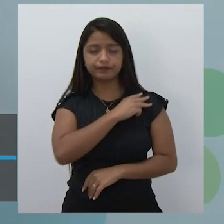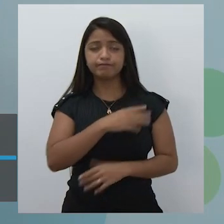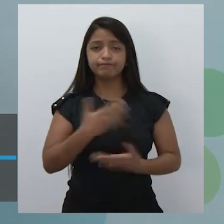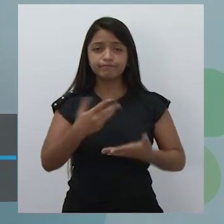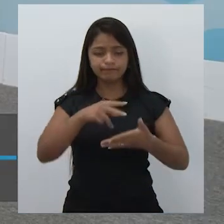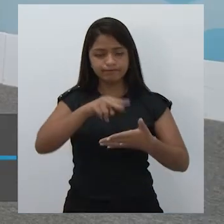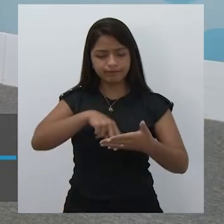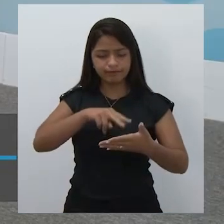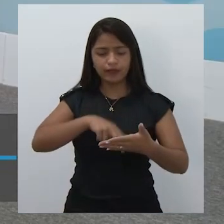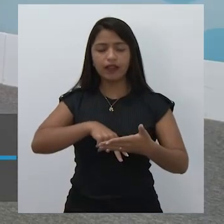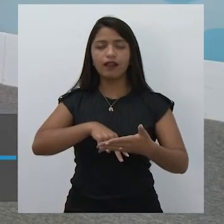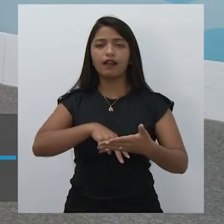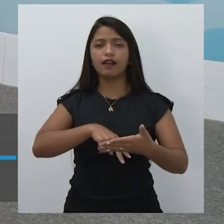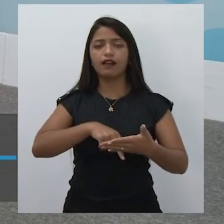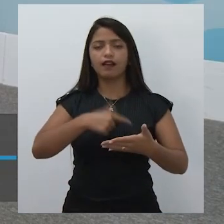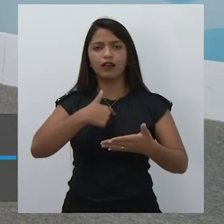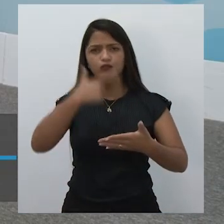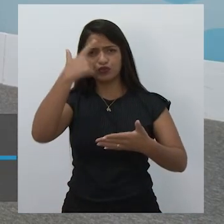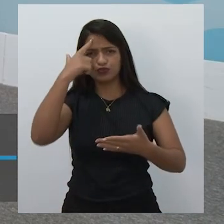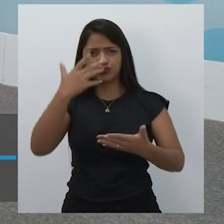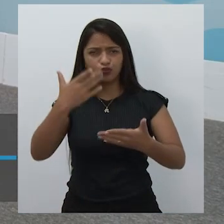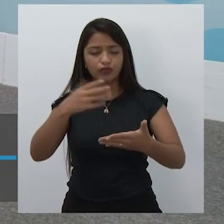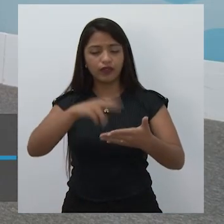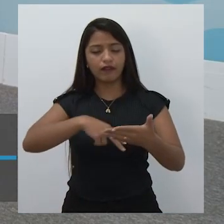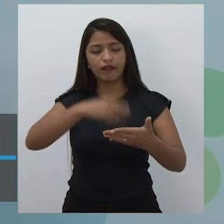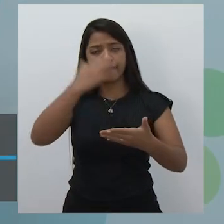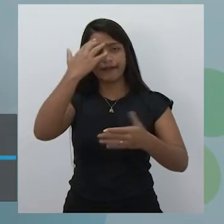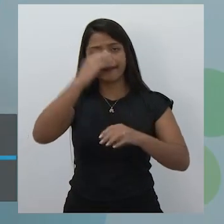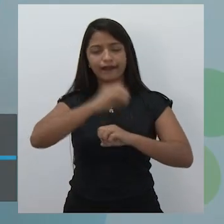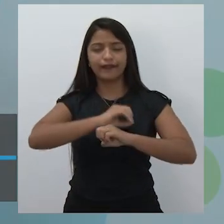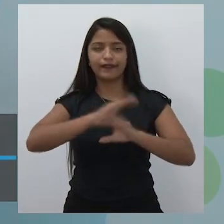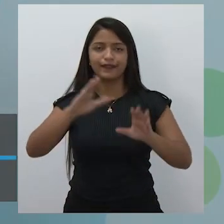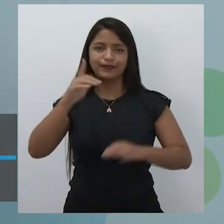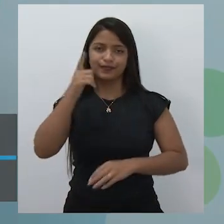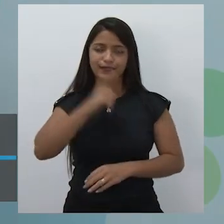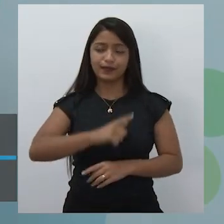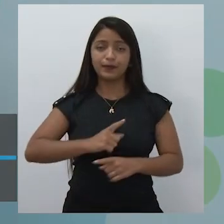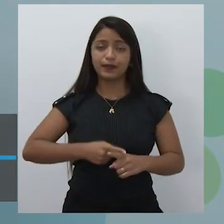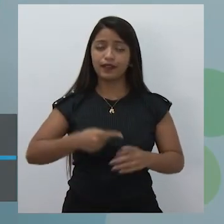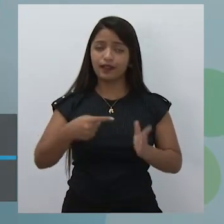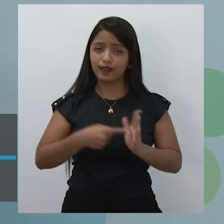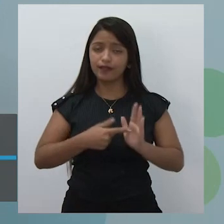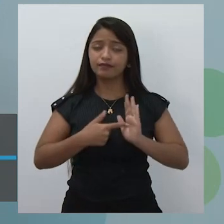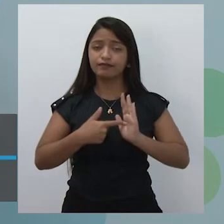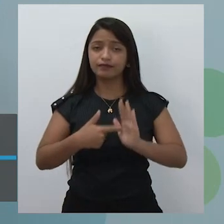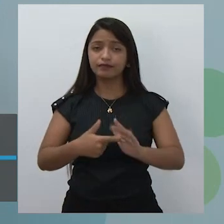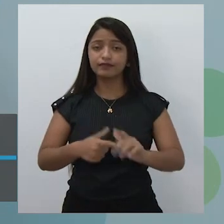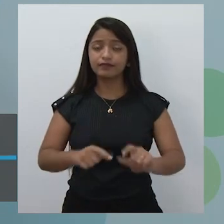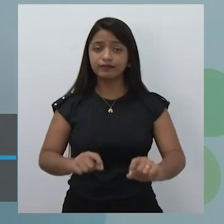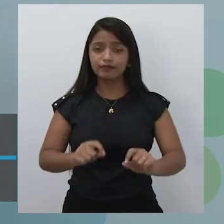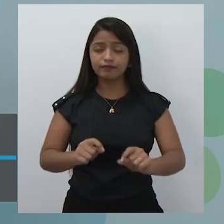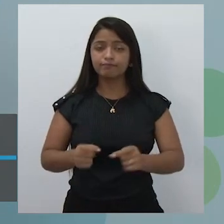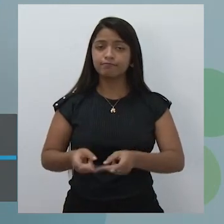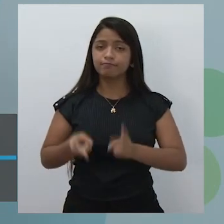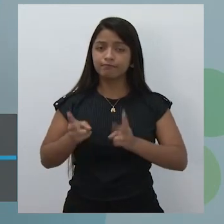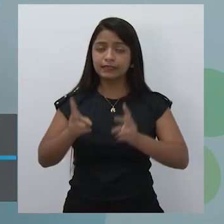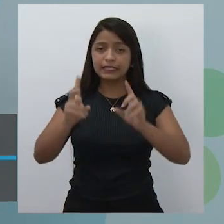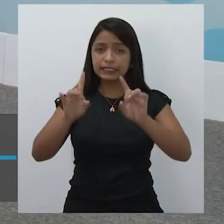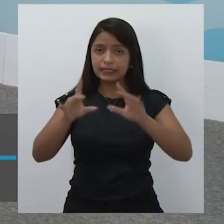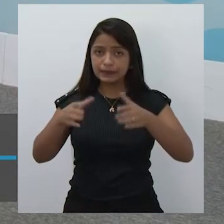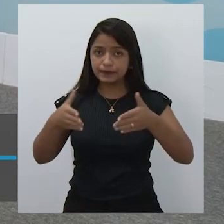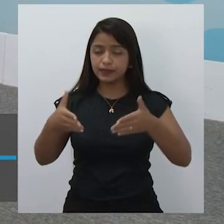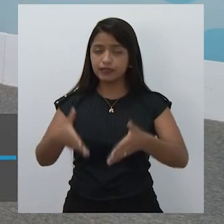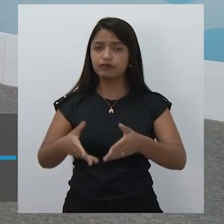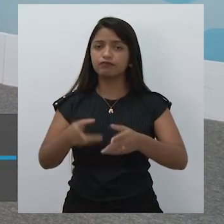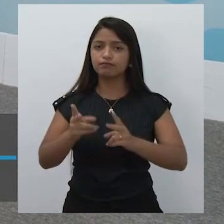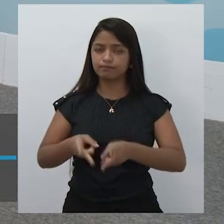são dirimidas, porque ali fica claro que a presença se mantém com especificidade, sim, mesmo trabalhando num contexto de